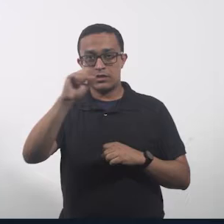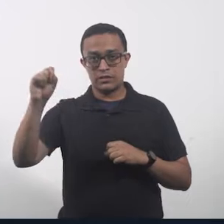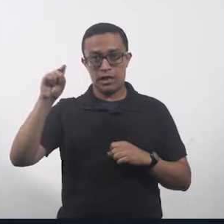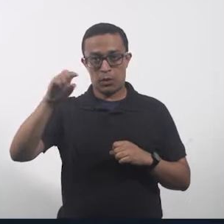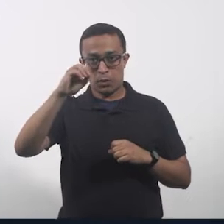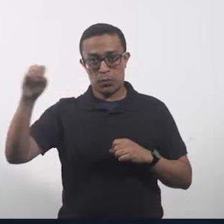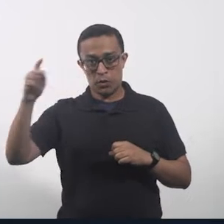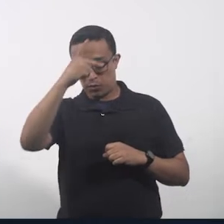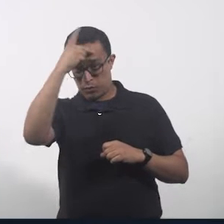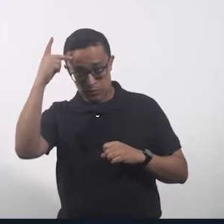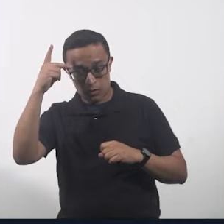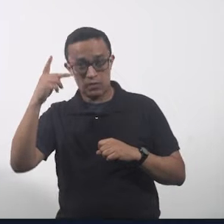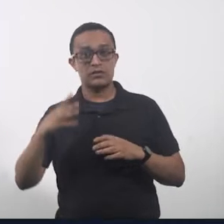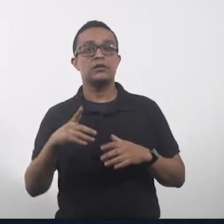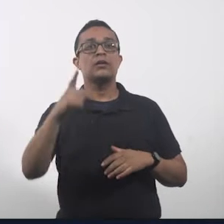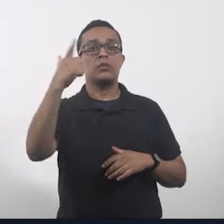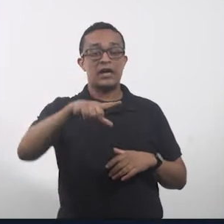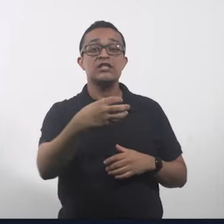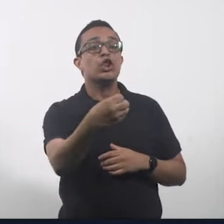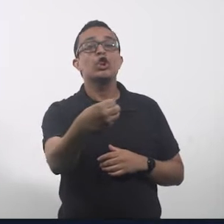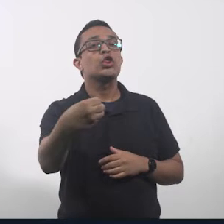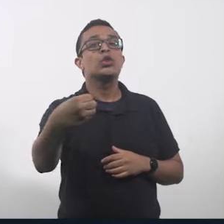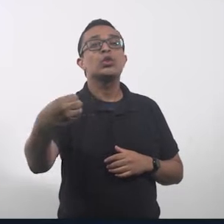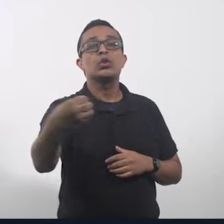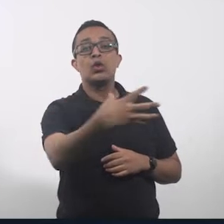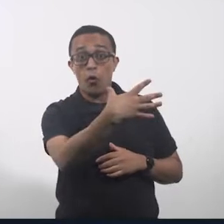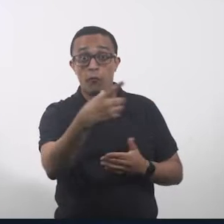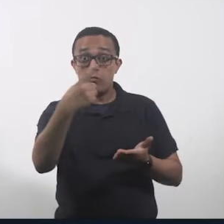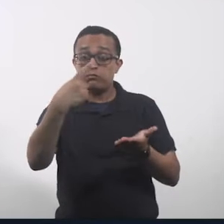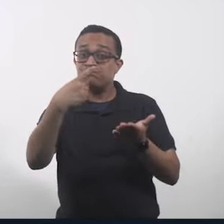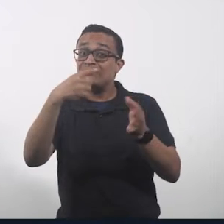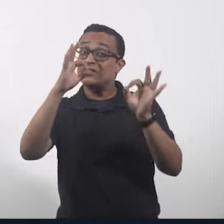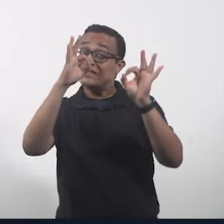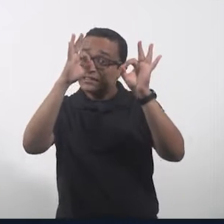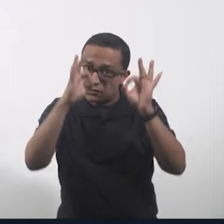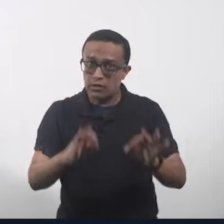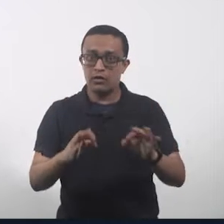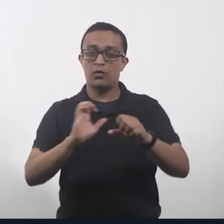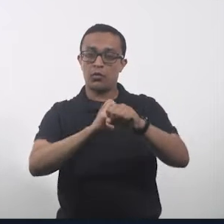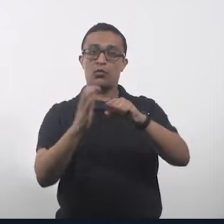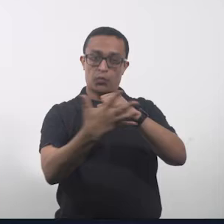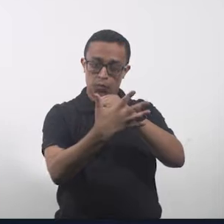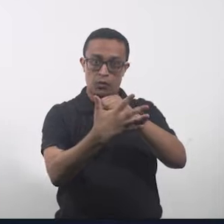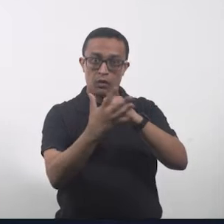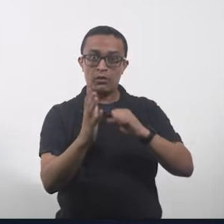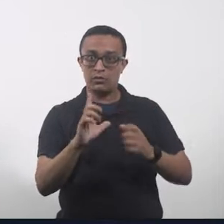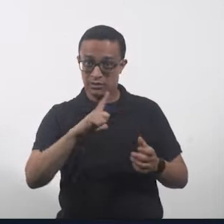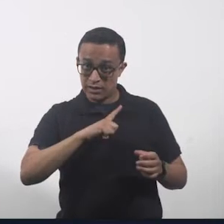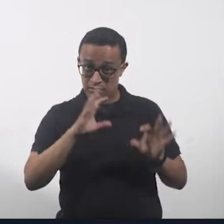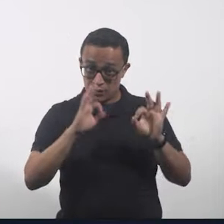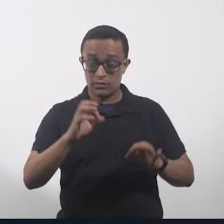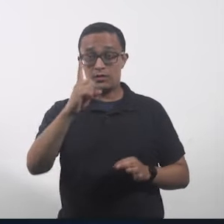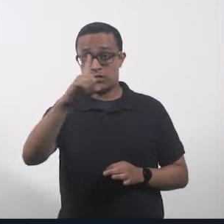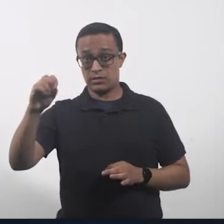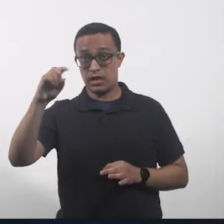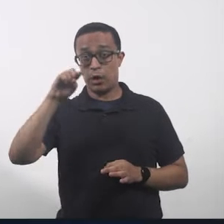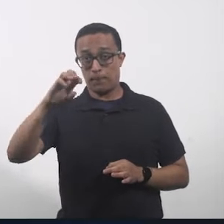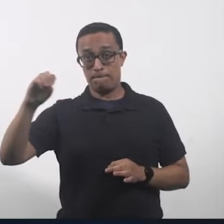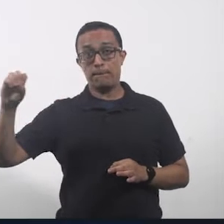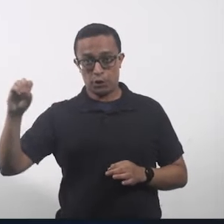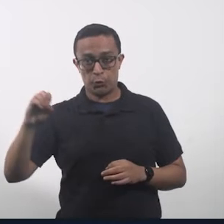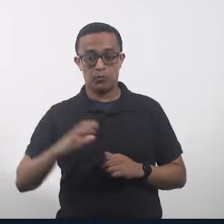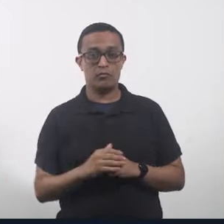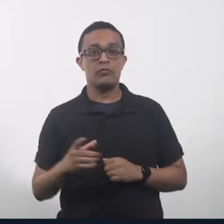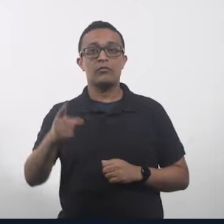a incidência de novos casos, então os novos casos confirmados de Covid-19 por 100 mil habitantes por semana. para que a gente